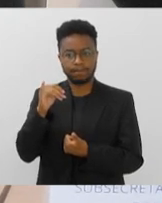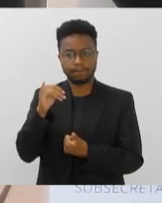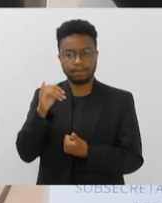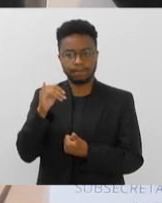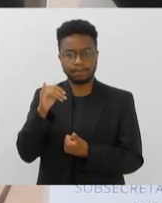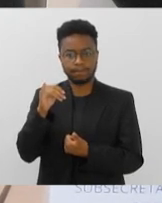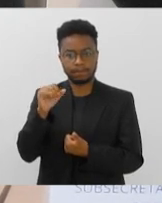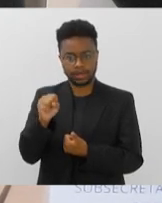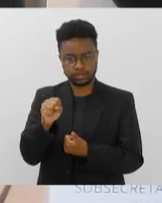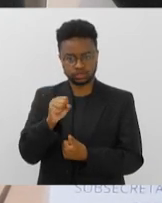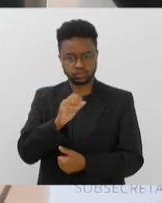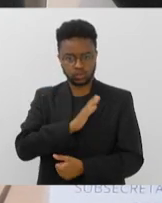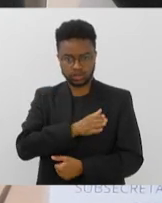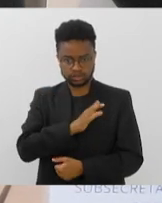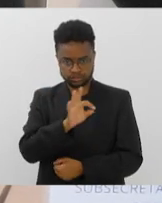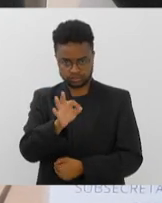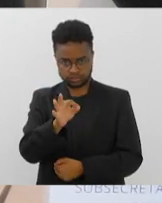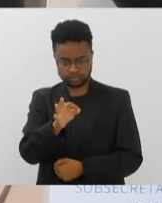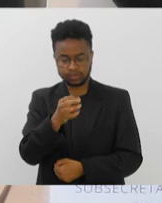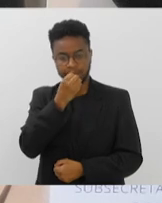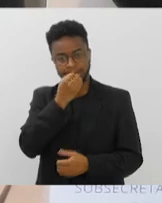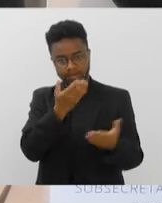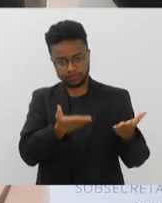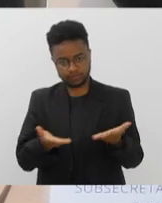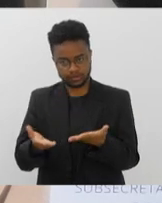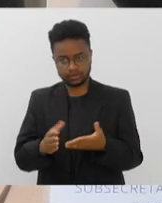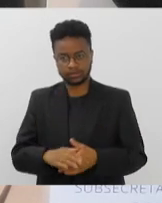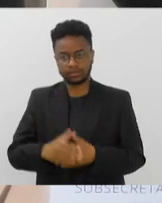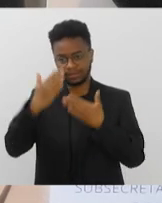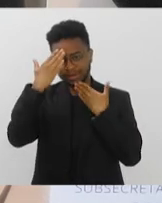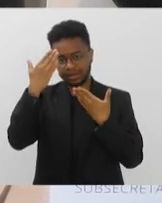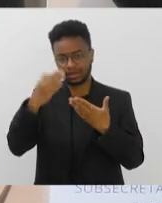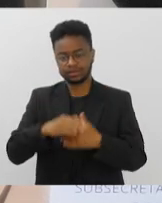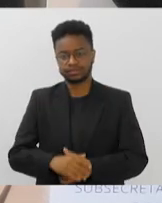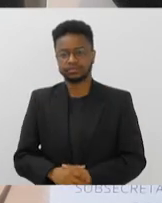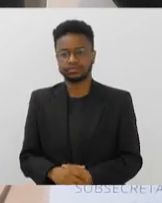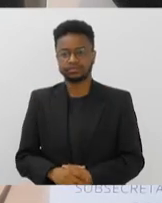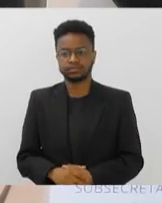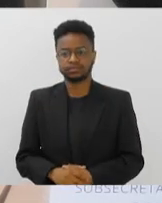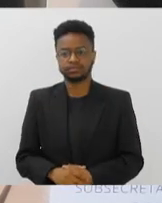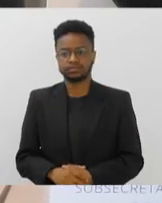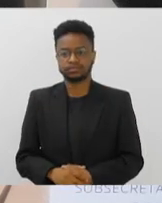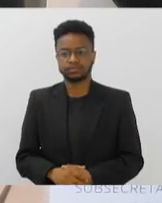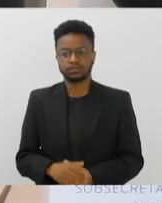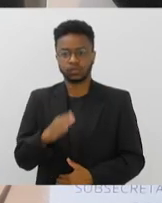paz do Cora meso né sejam bem-vindos muito obrigada